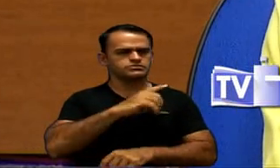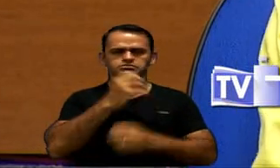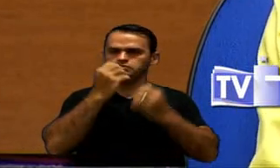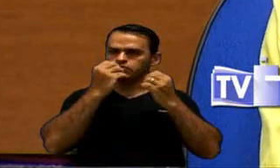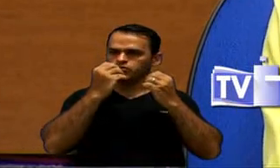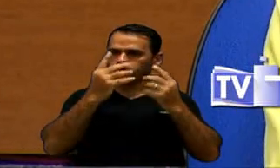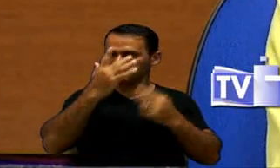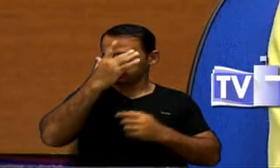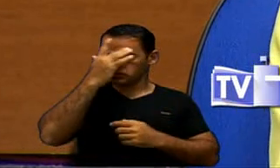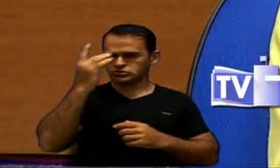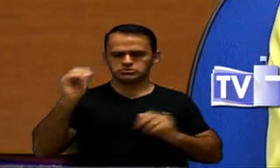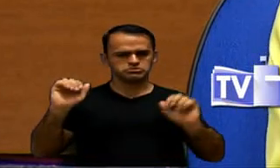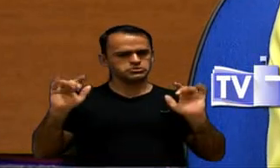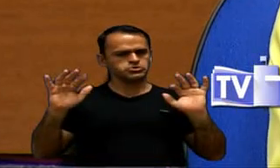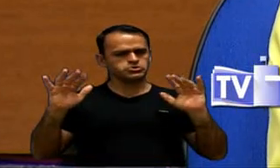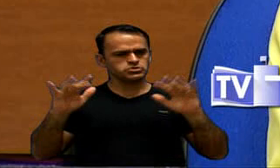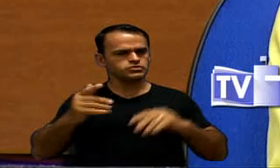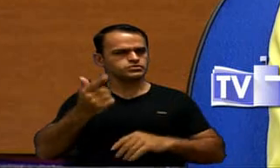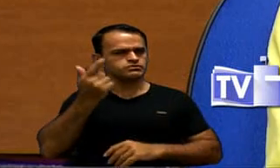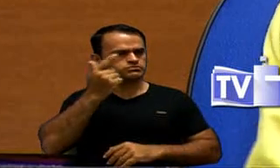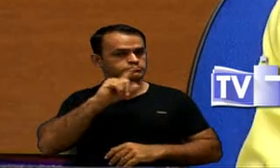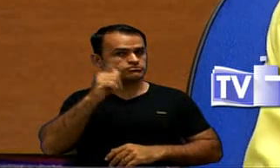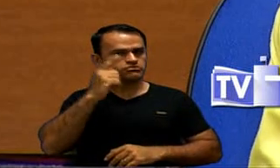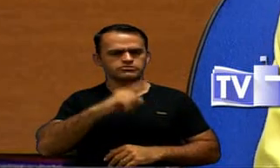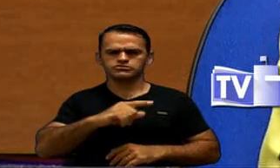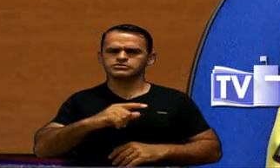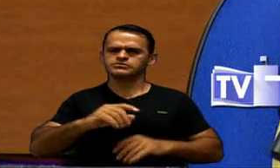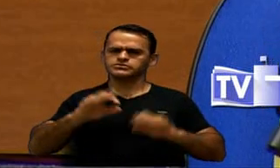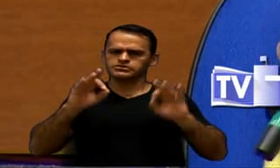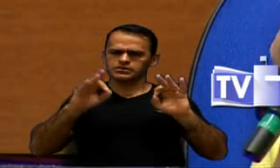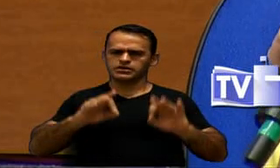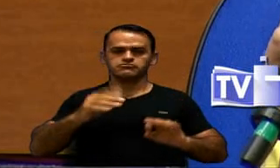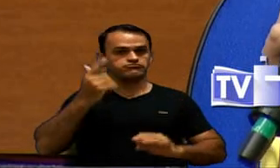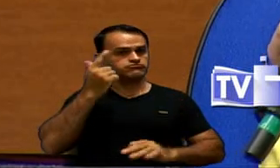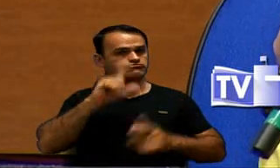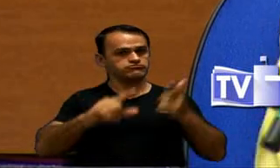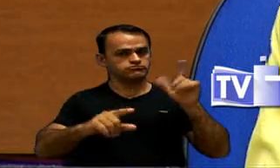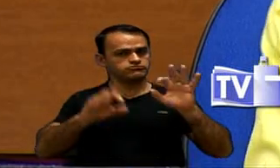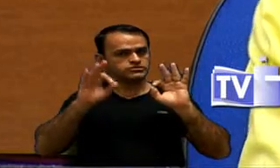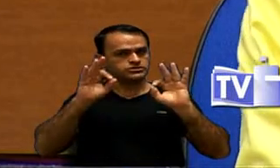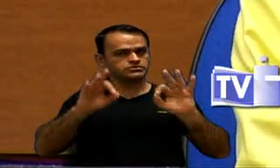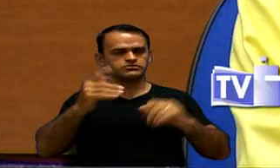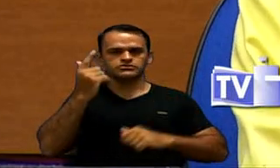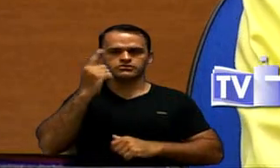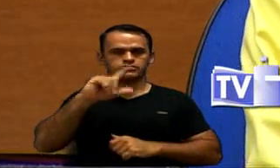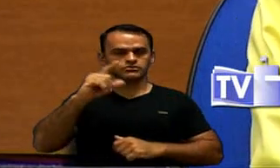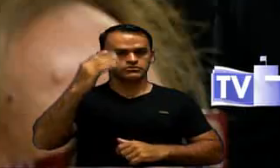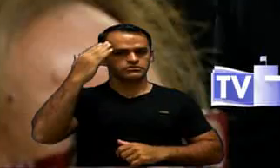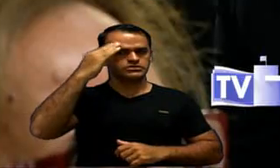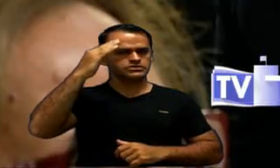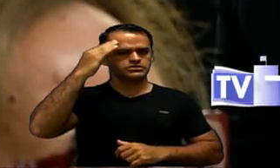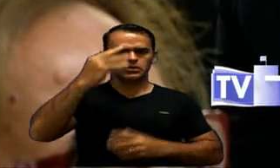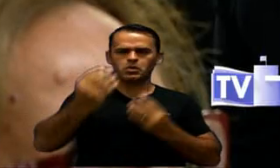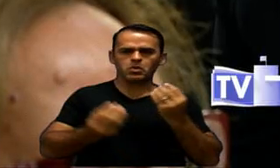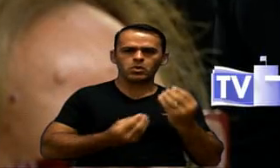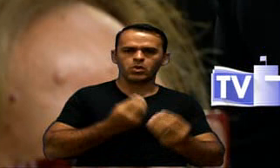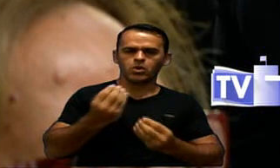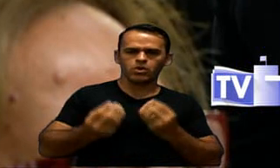atores aí, né, para que fosse realizado. E deu muito certo, a gente conseguiu aí ter noções de